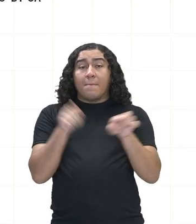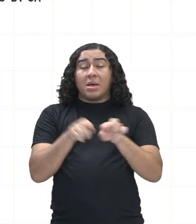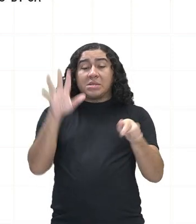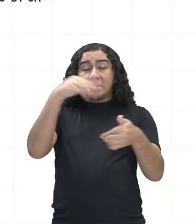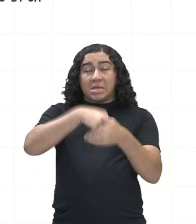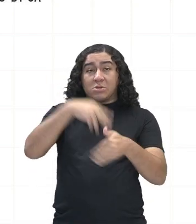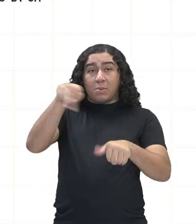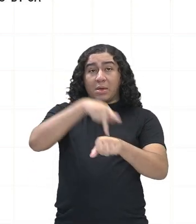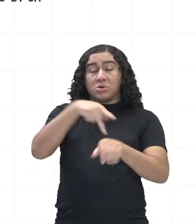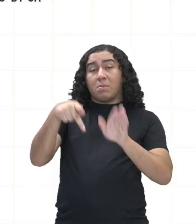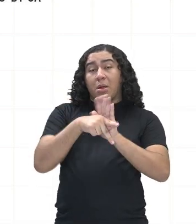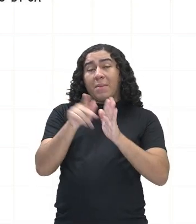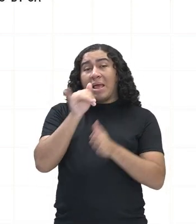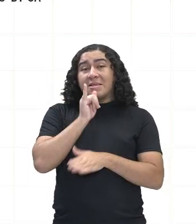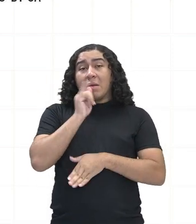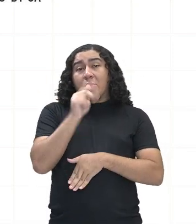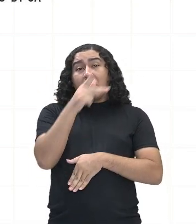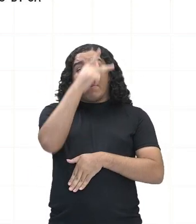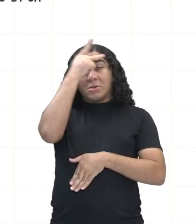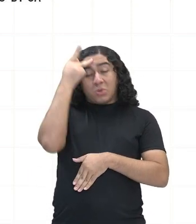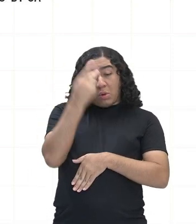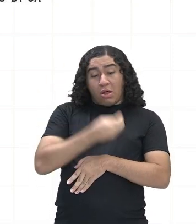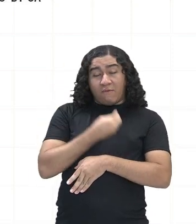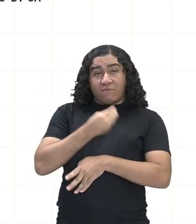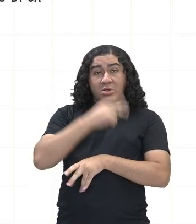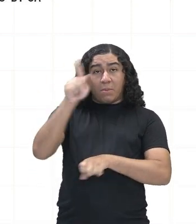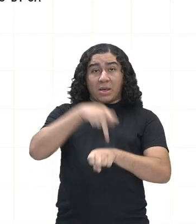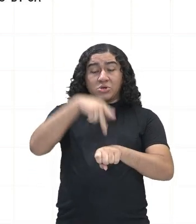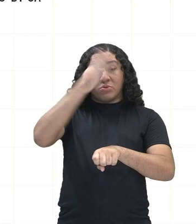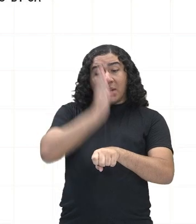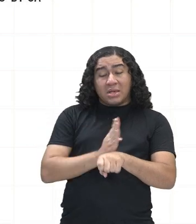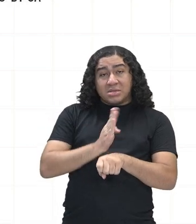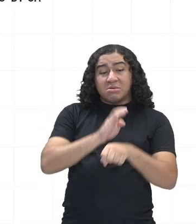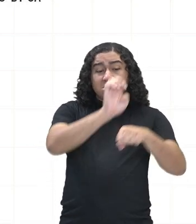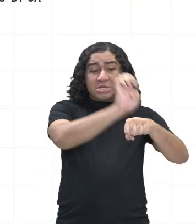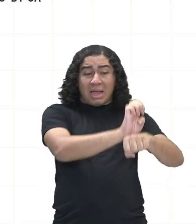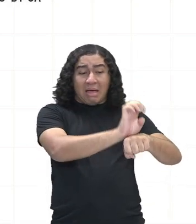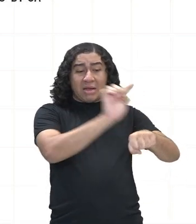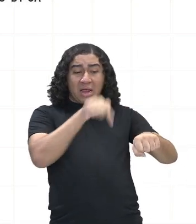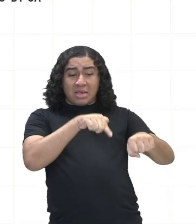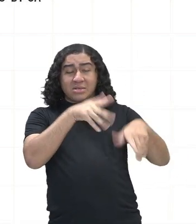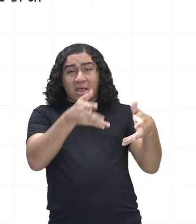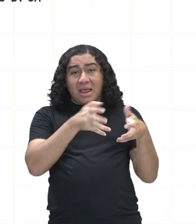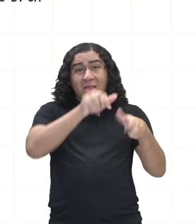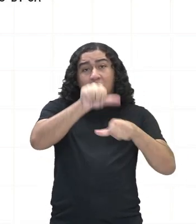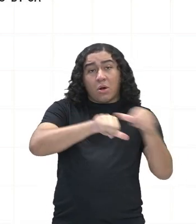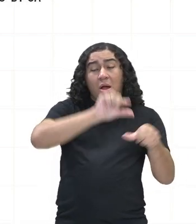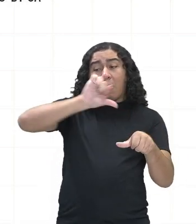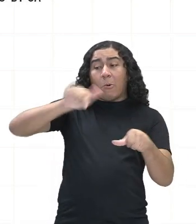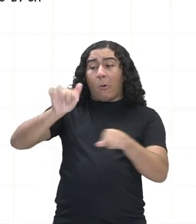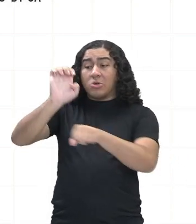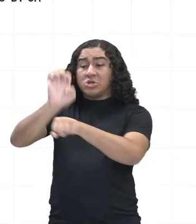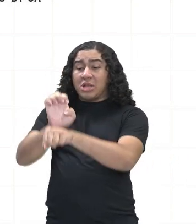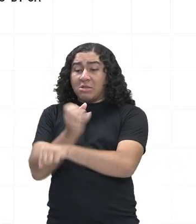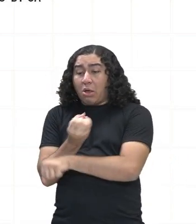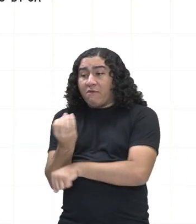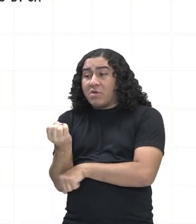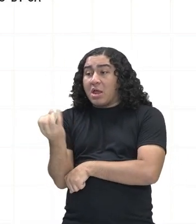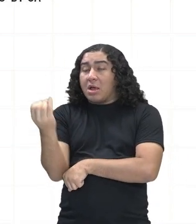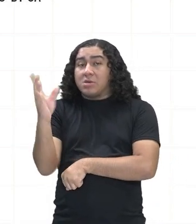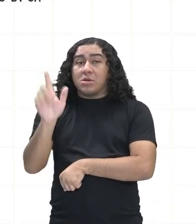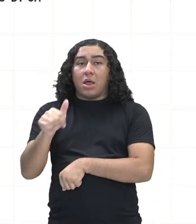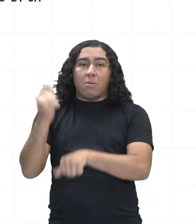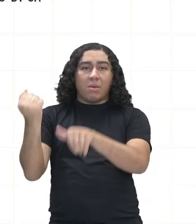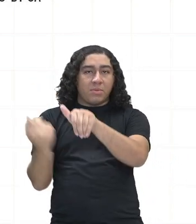em Goiás, ela quer se mudar lá para o Ceará, né, de outro estado do território brasileiro. Isso é uma